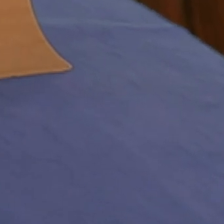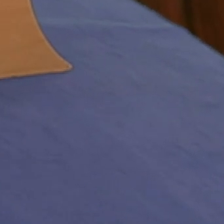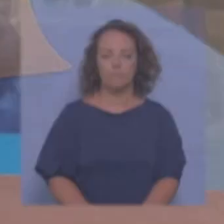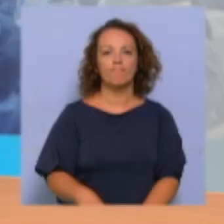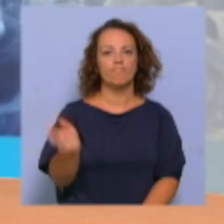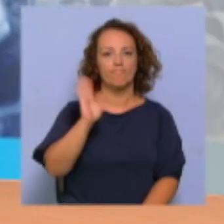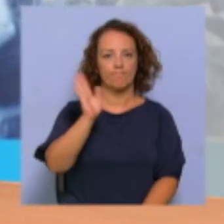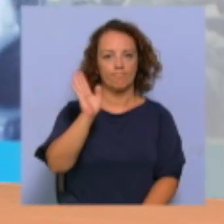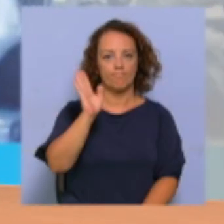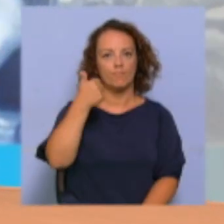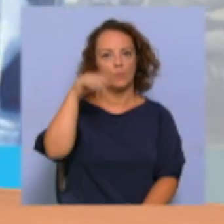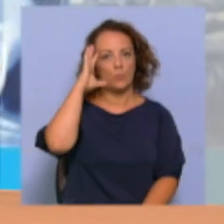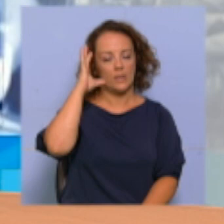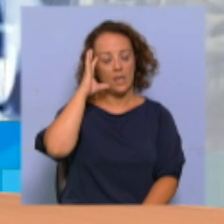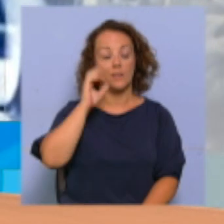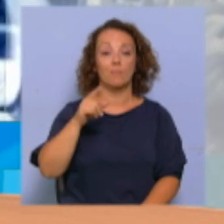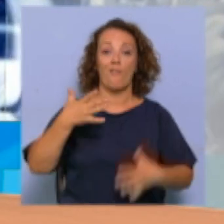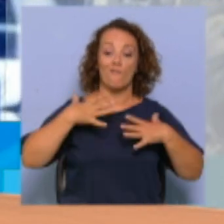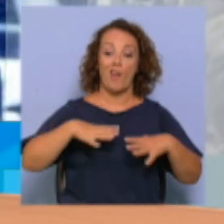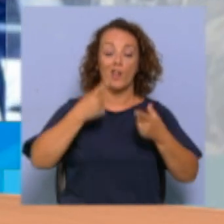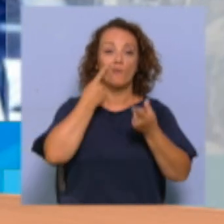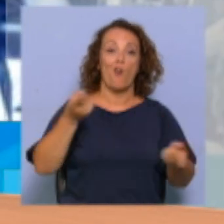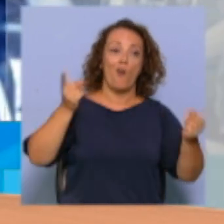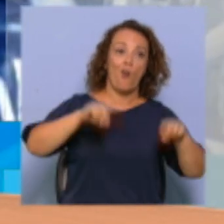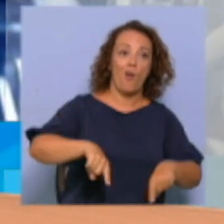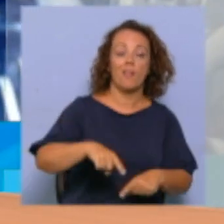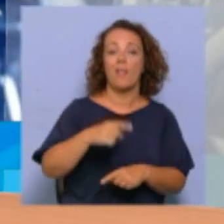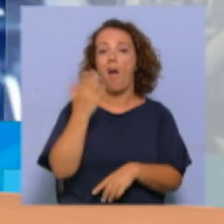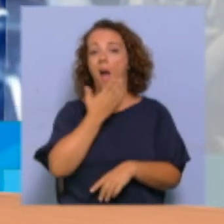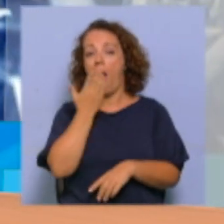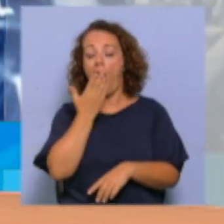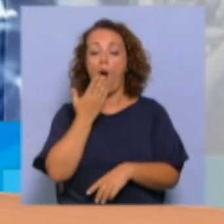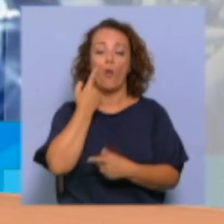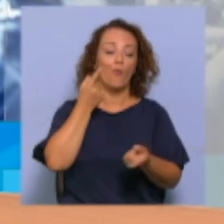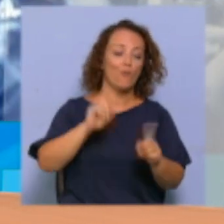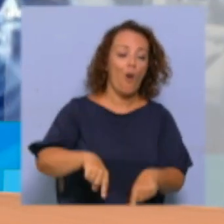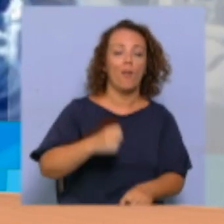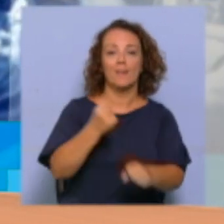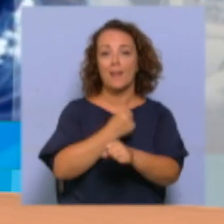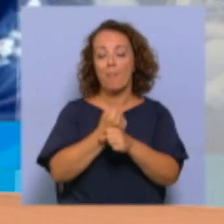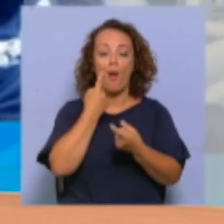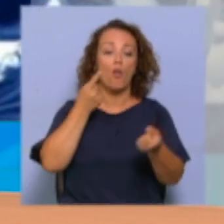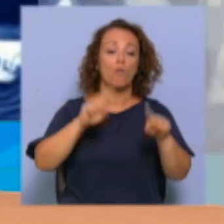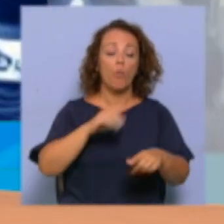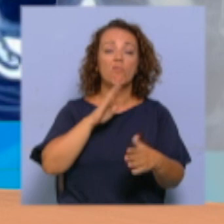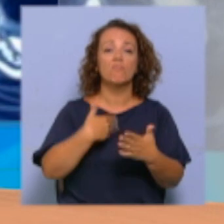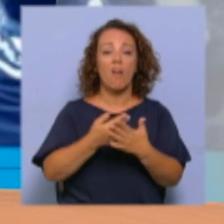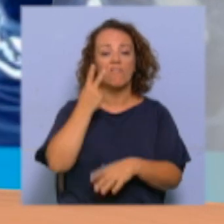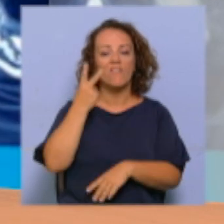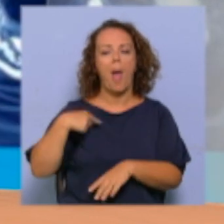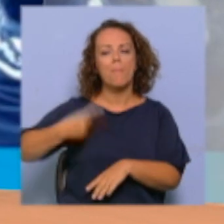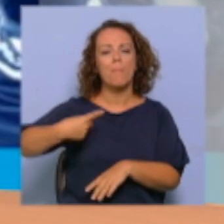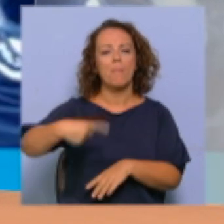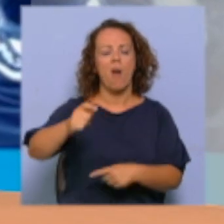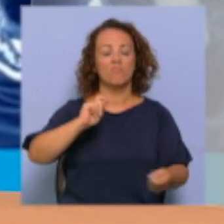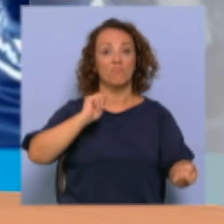Olá, boa tarde. O regresso de férias, o recomeço das aulas e de muitas atividades laborais está a modificar rotinas que, no entanto,